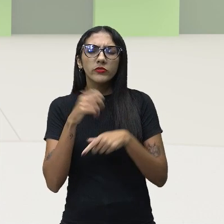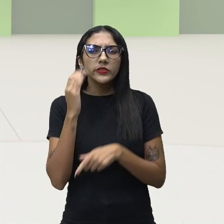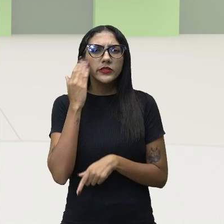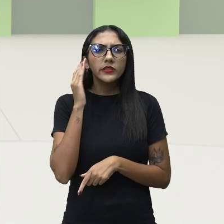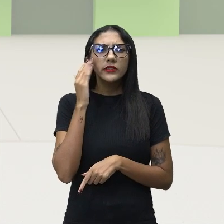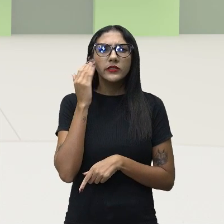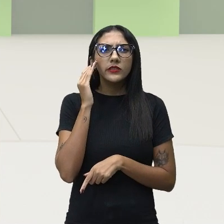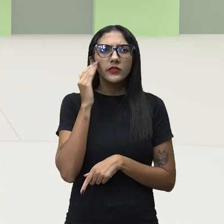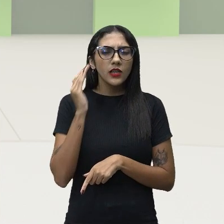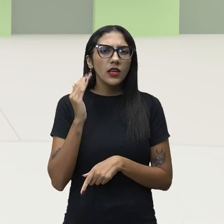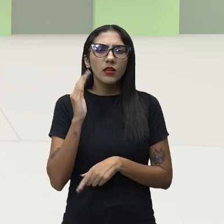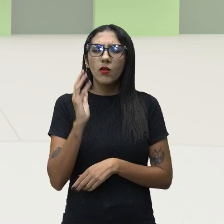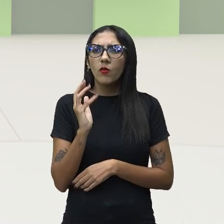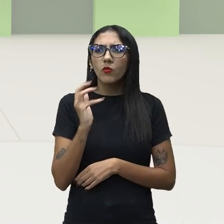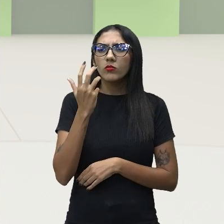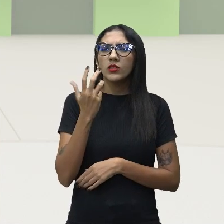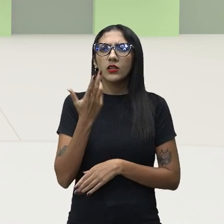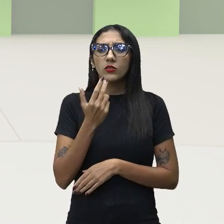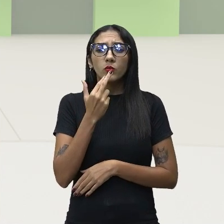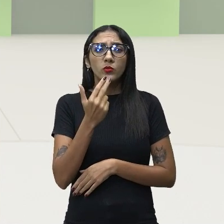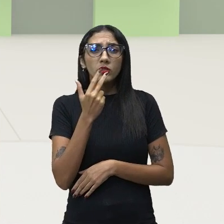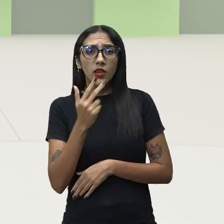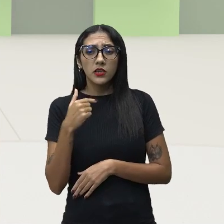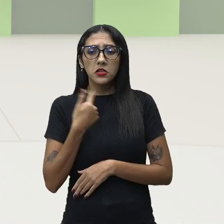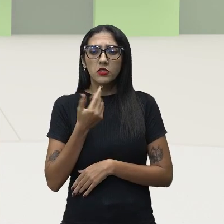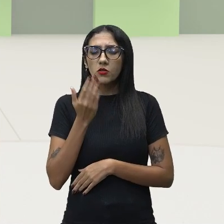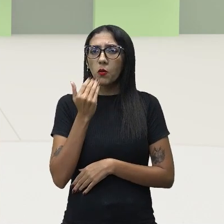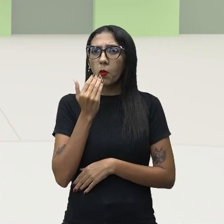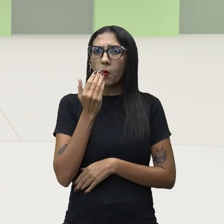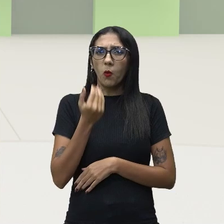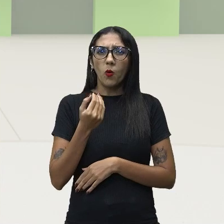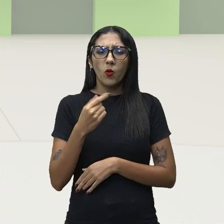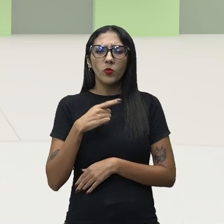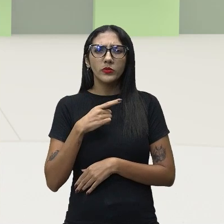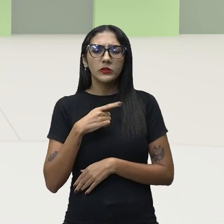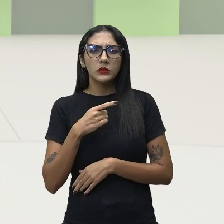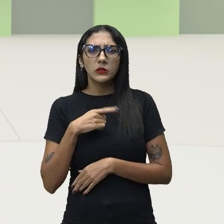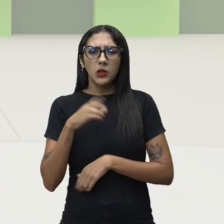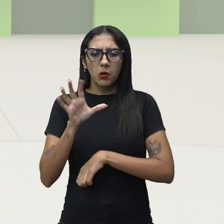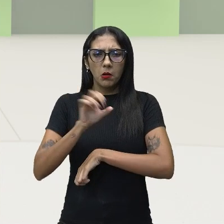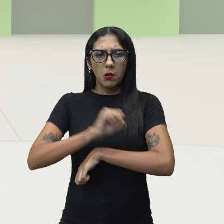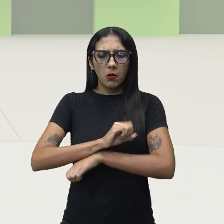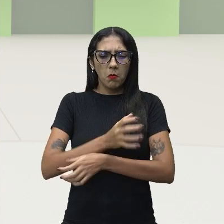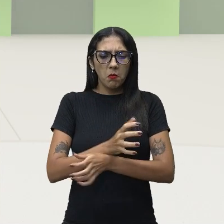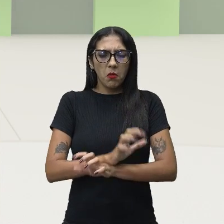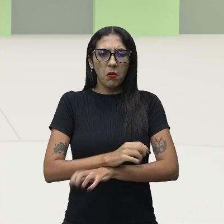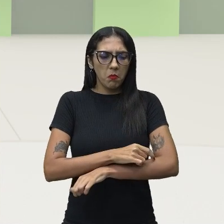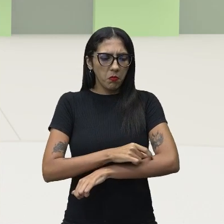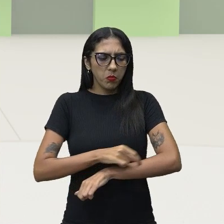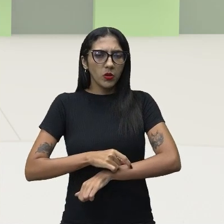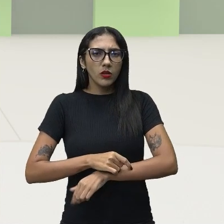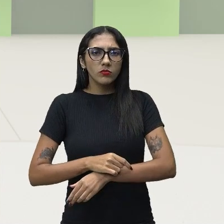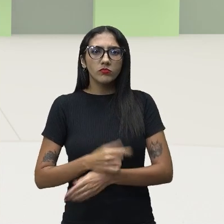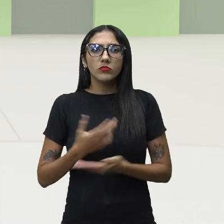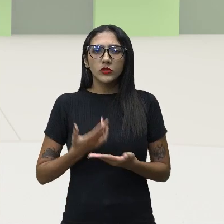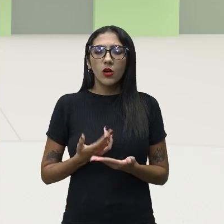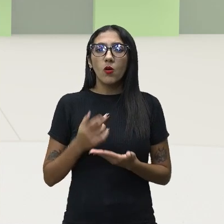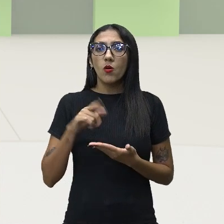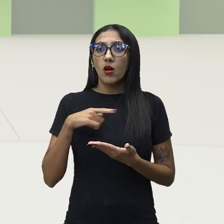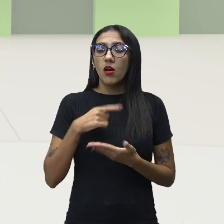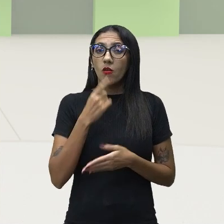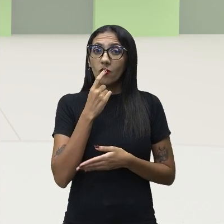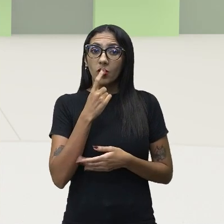acontece com o cálcio que a gente ingeriu na alimentação que vai parar dentro dos ossos? É através do sangue, né? Ele que vai